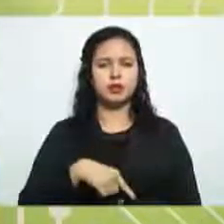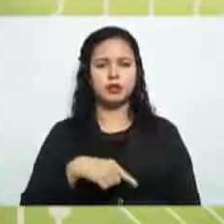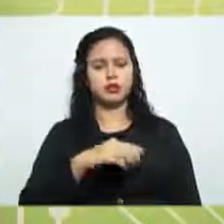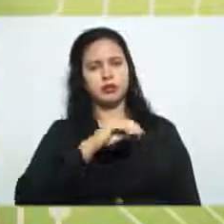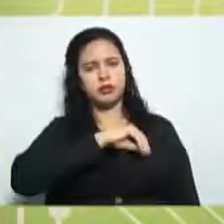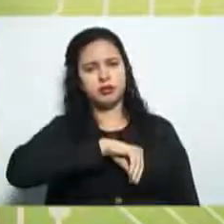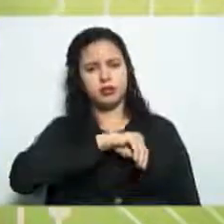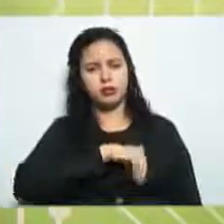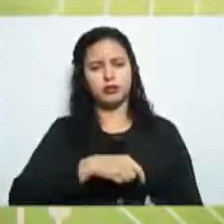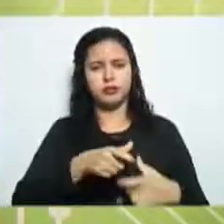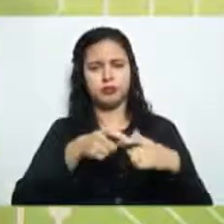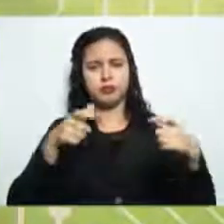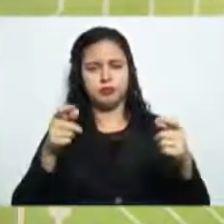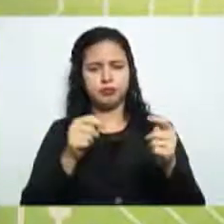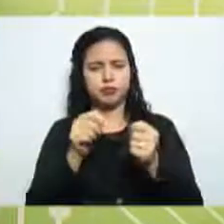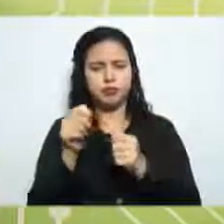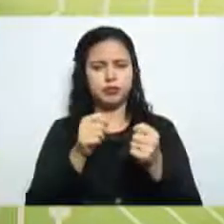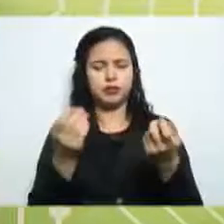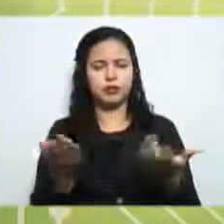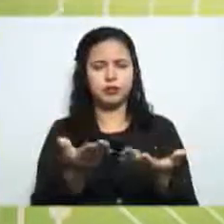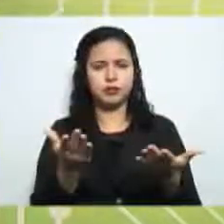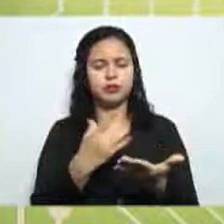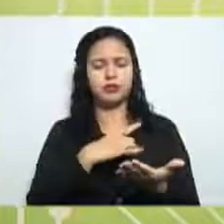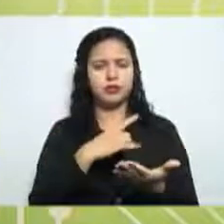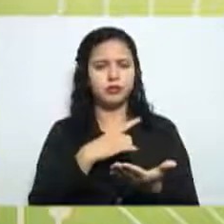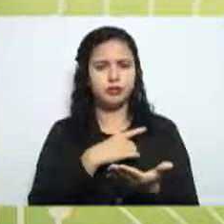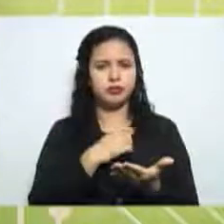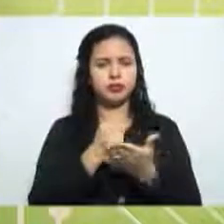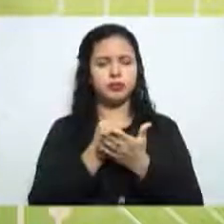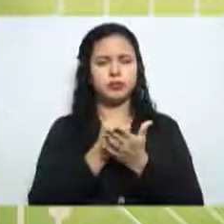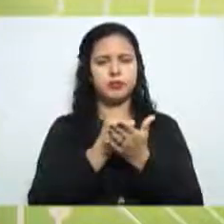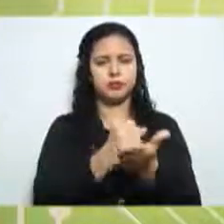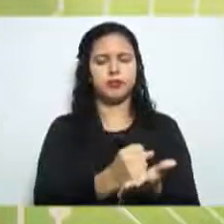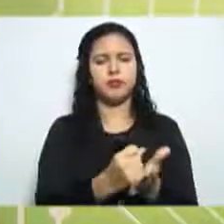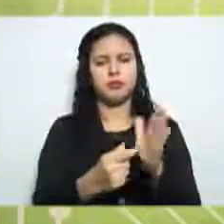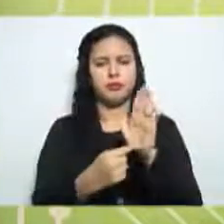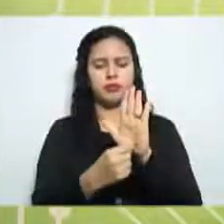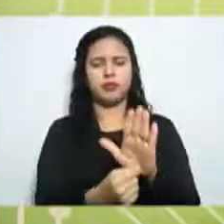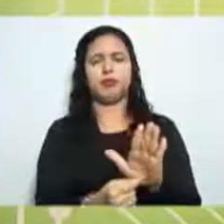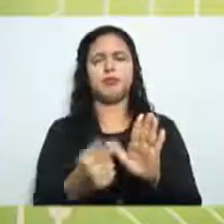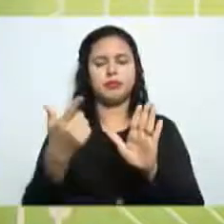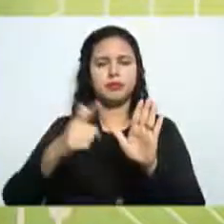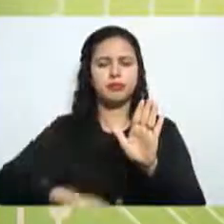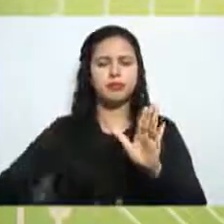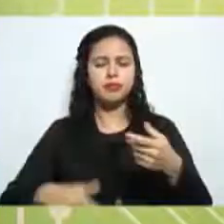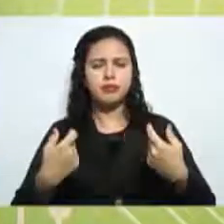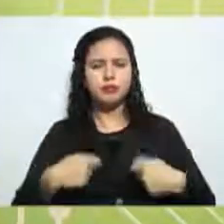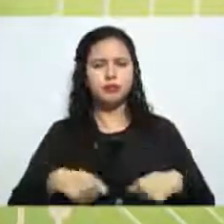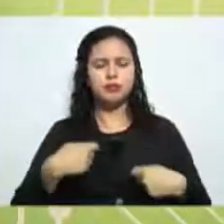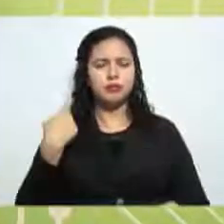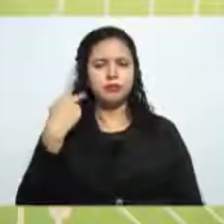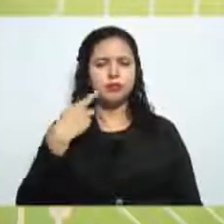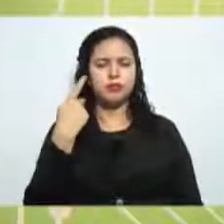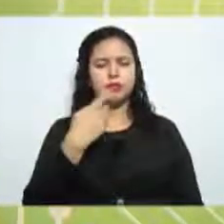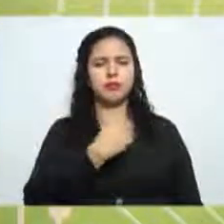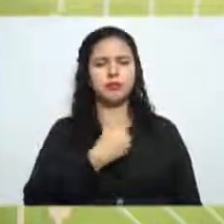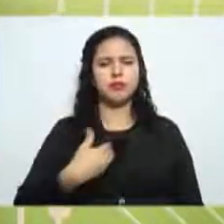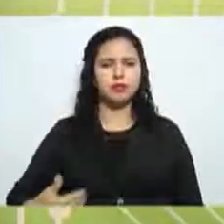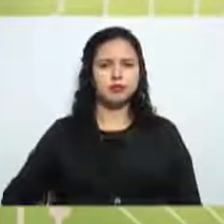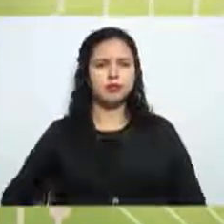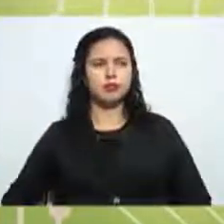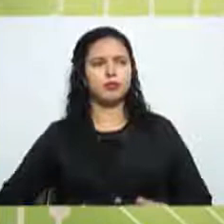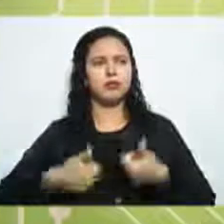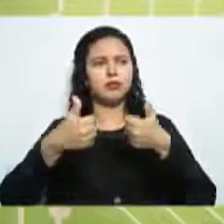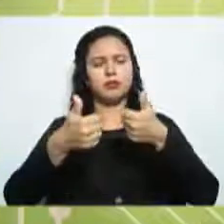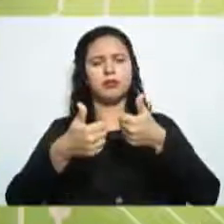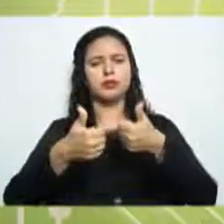renda e crescimento econômico, hoje essa questão se apresenta novamente e há a necessidade de políticas públicas para a gente melhorar